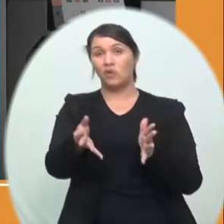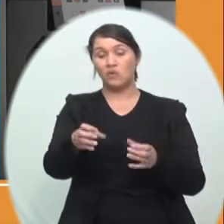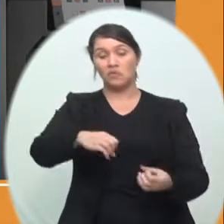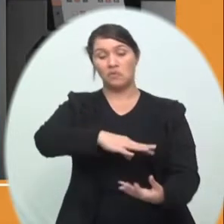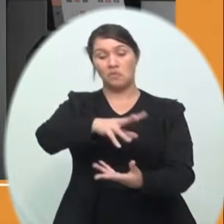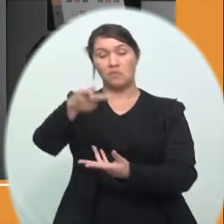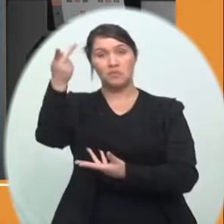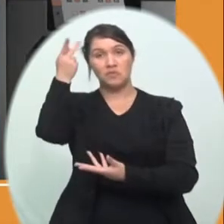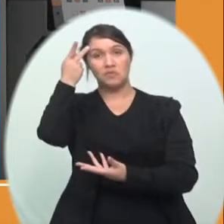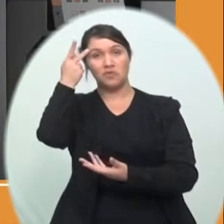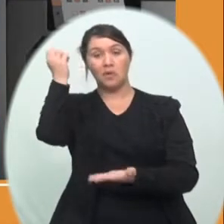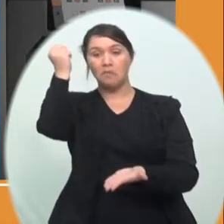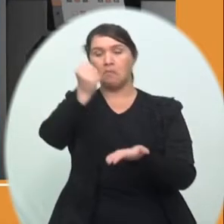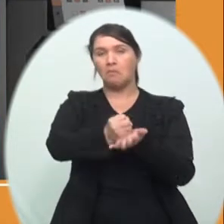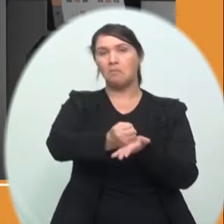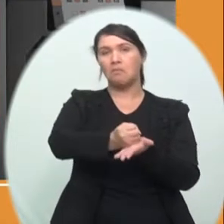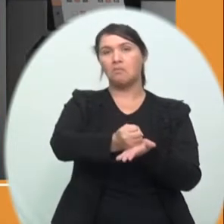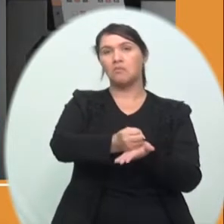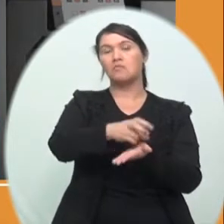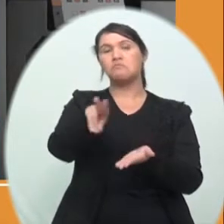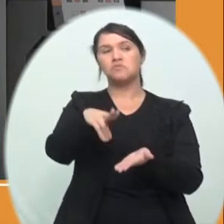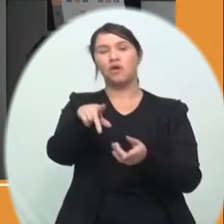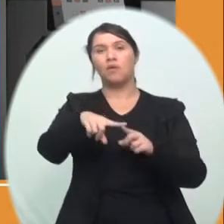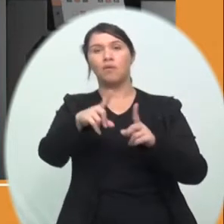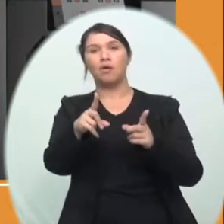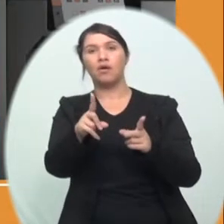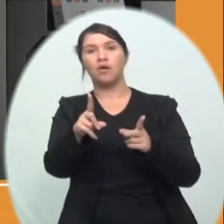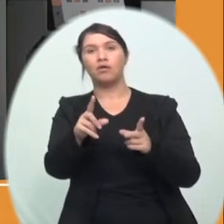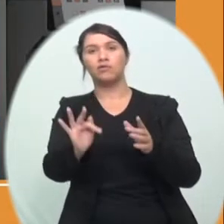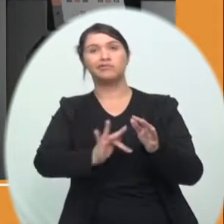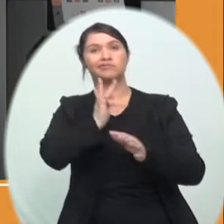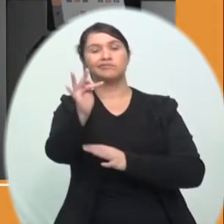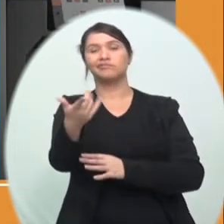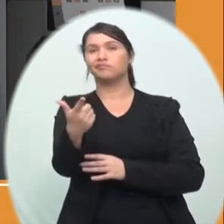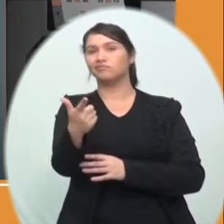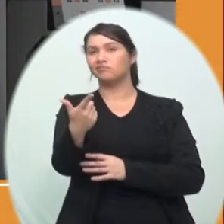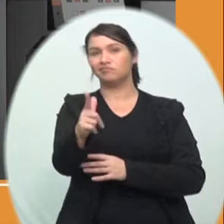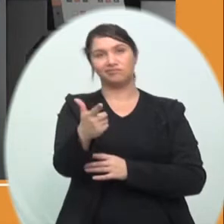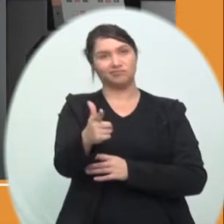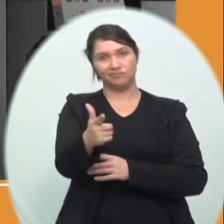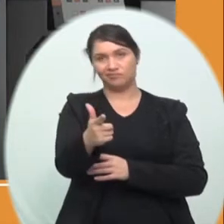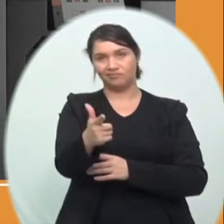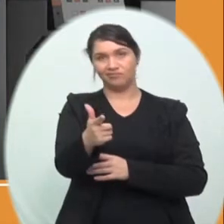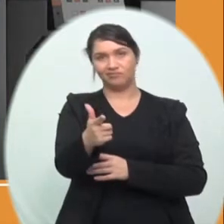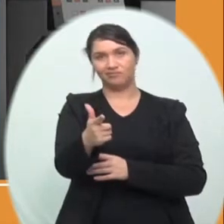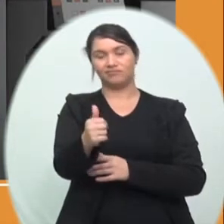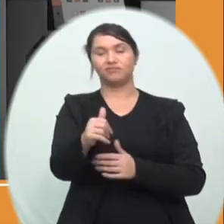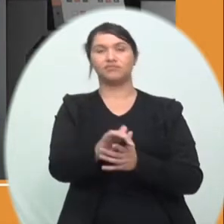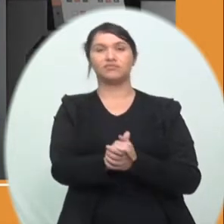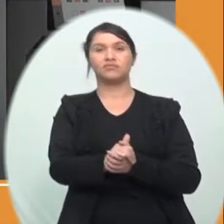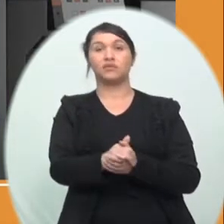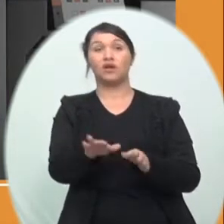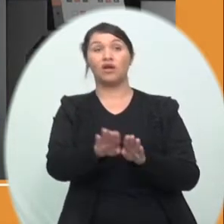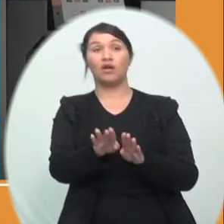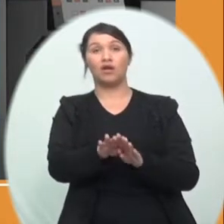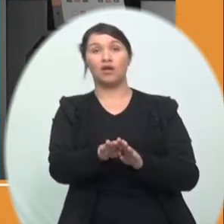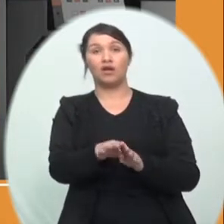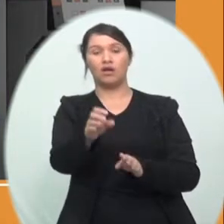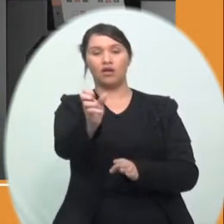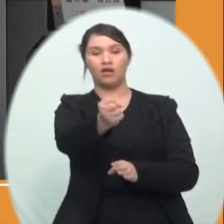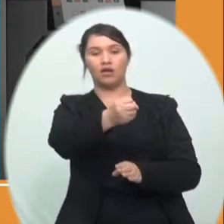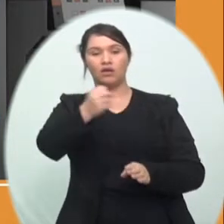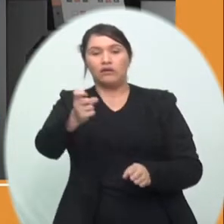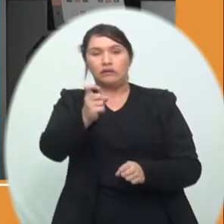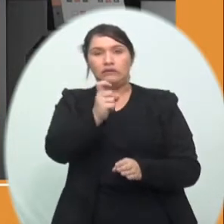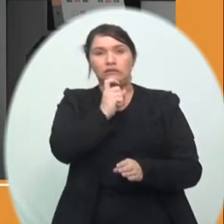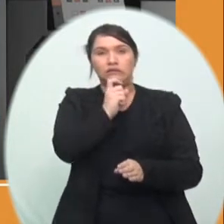que seria sem carimbo? E aí vai, a minha geladeira vai conversar com o supermercado. Já é possível hoje. Ah, como é que a geladeira